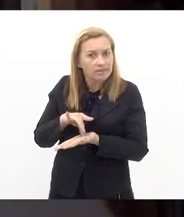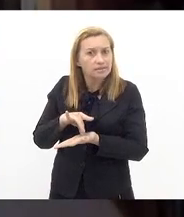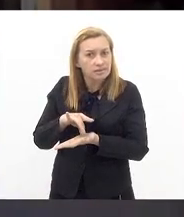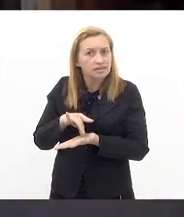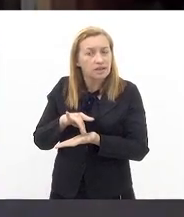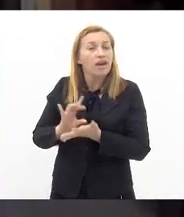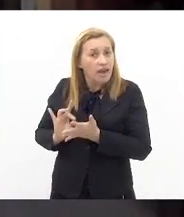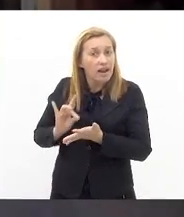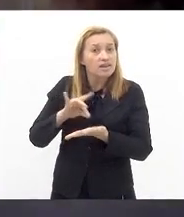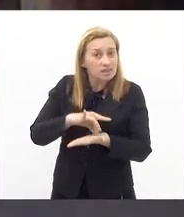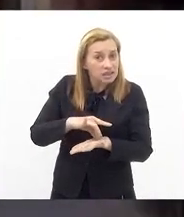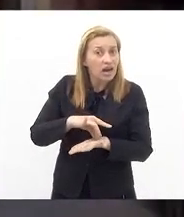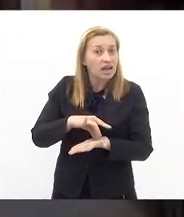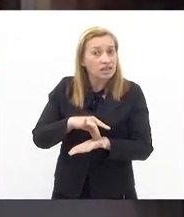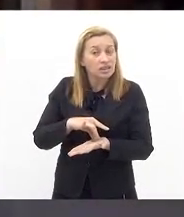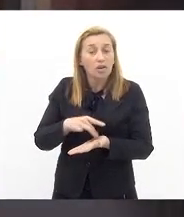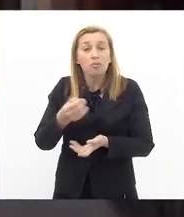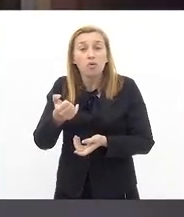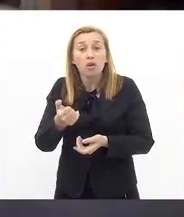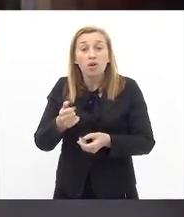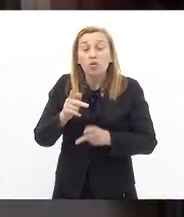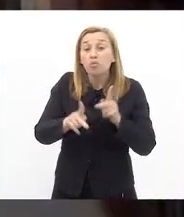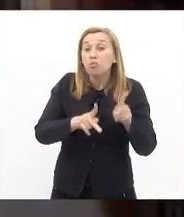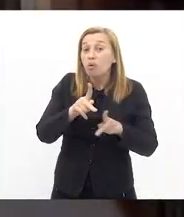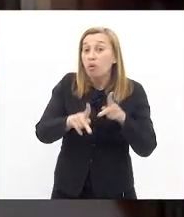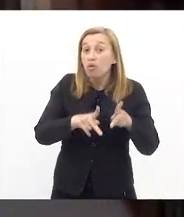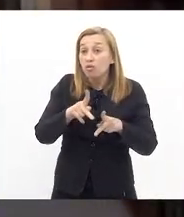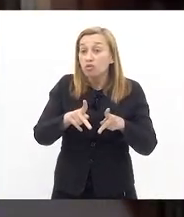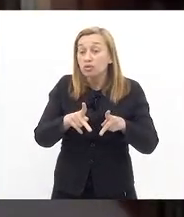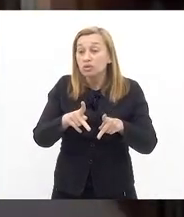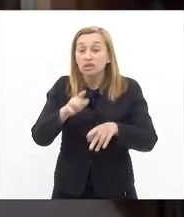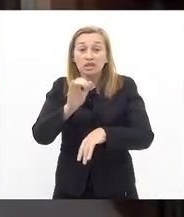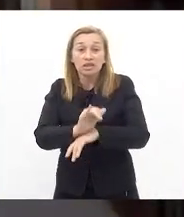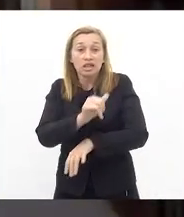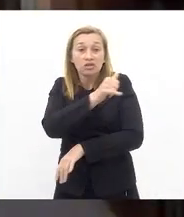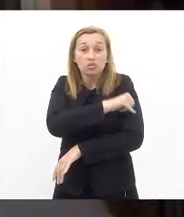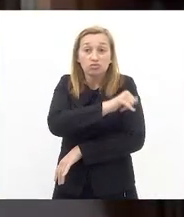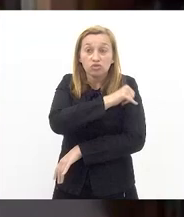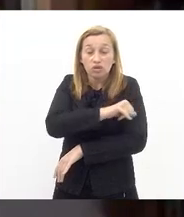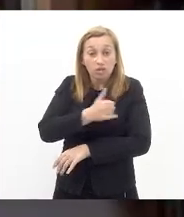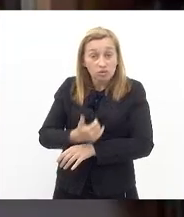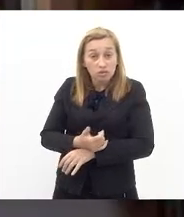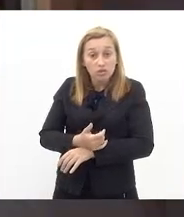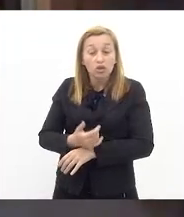A realidade é o povo, a população da cidade do Rio de Janeiro,